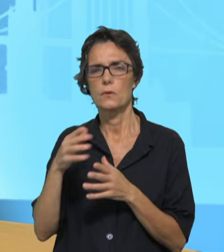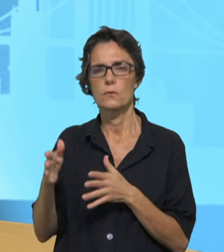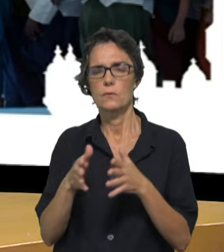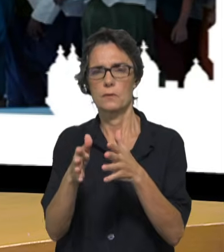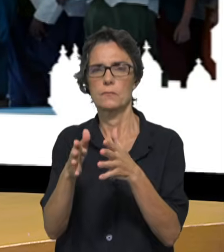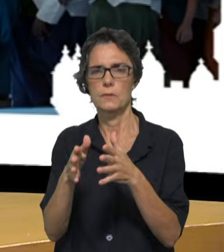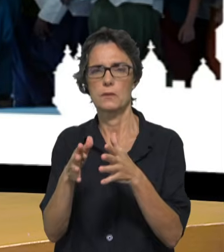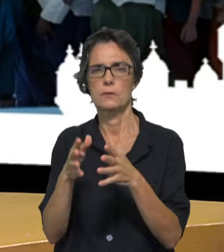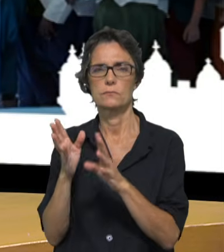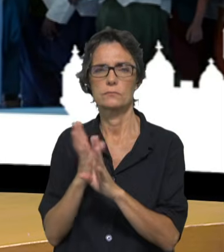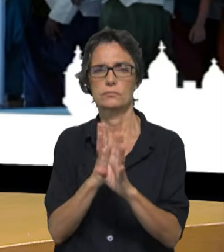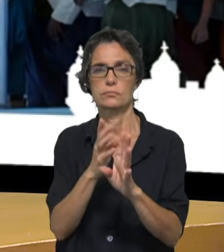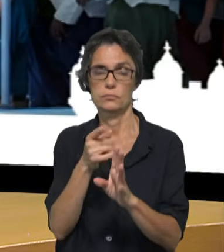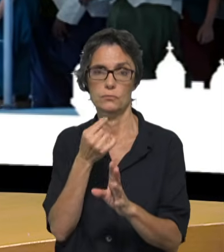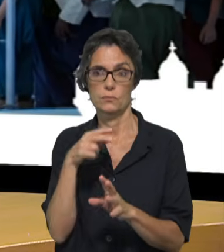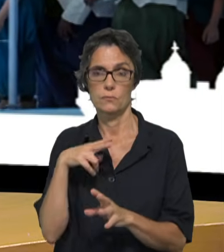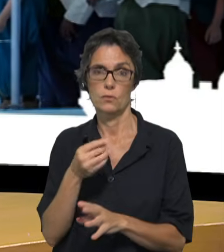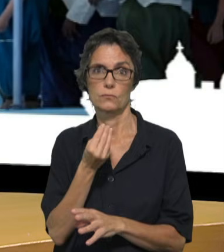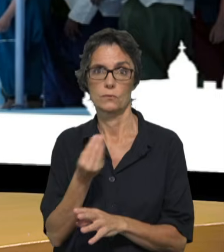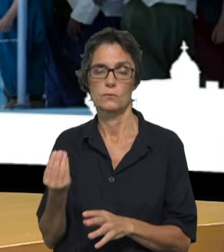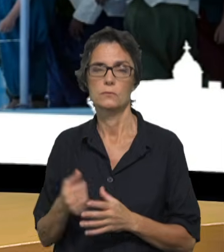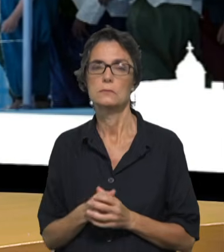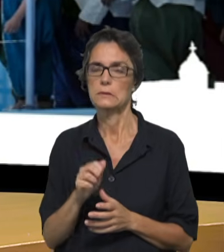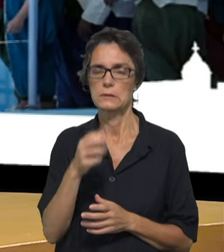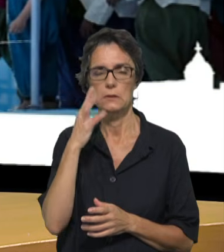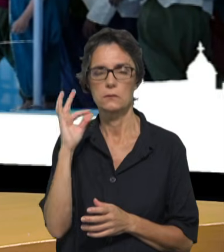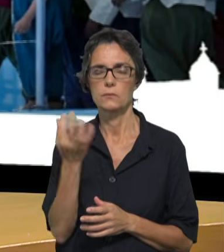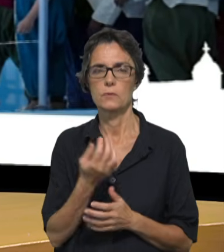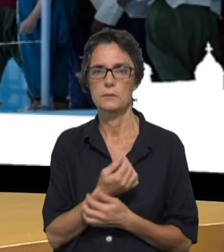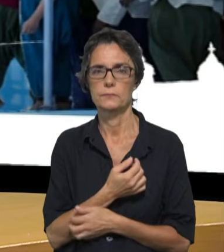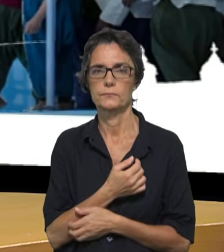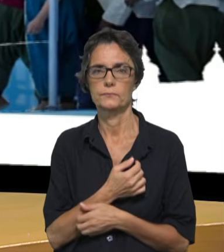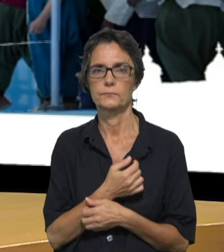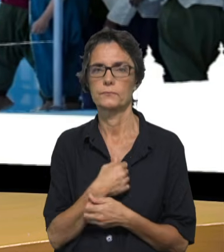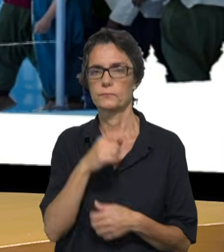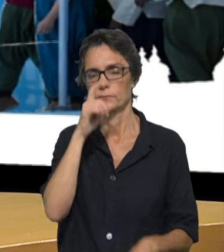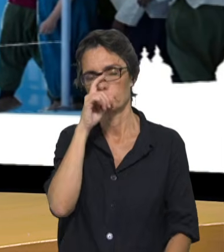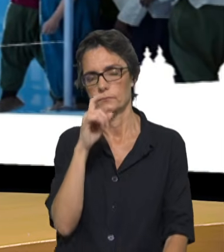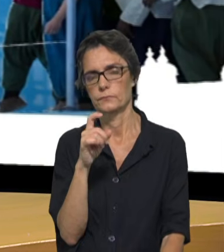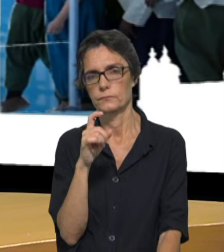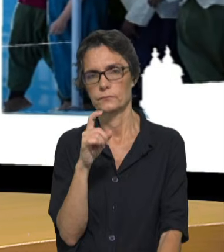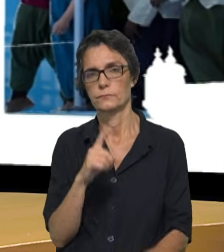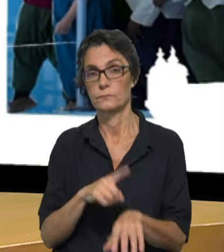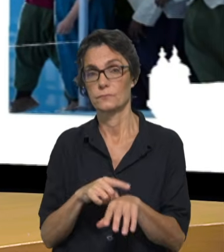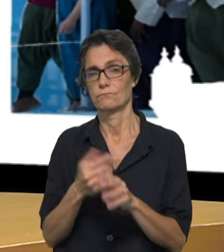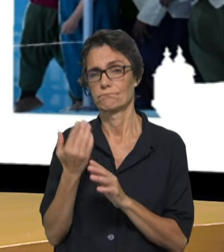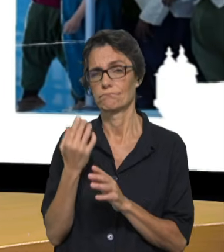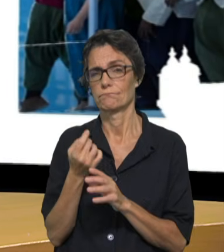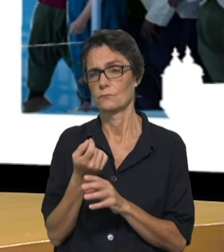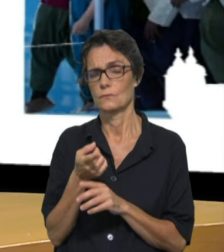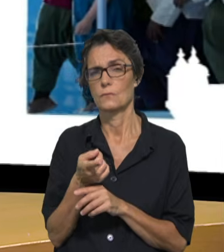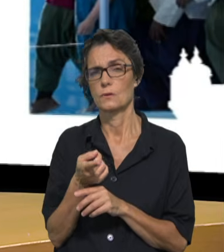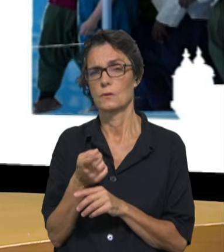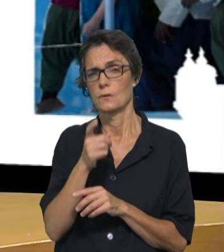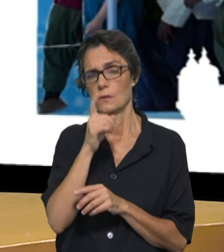tanto tem. Exatamente, a natureza. Recordo, por exemplo, eu há pouco tempo tive a oportunidade